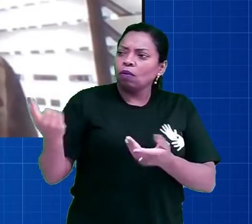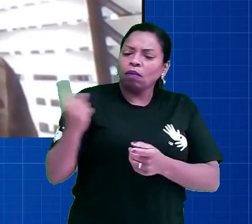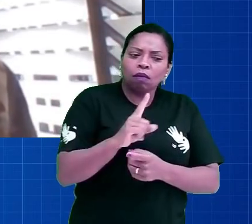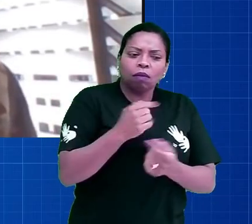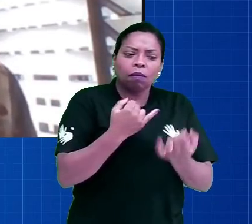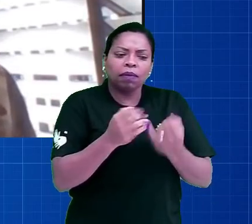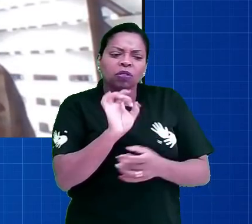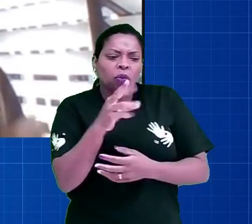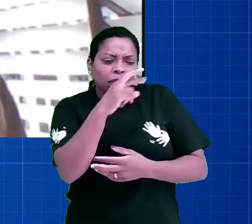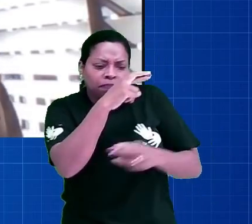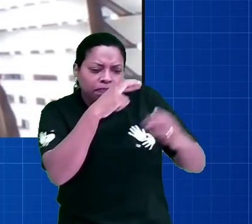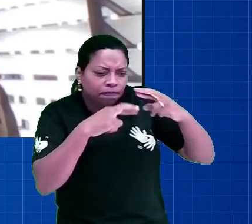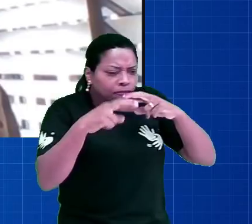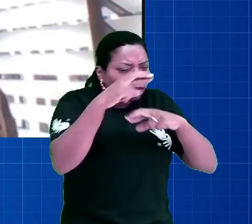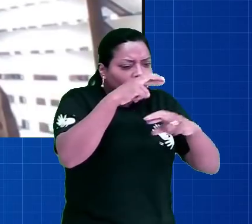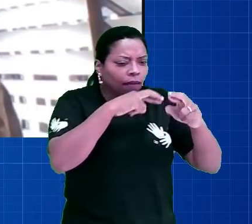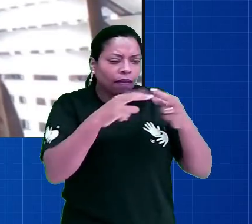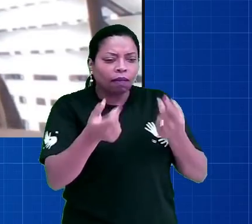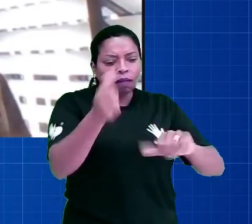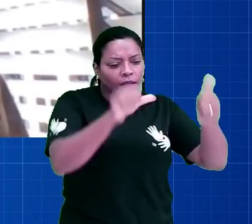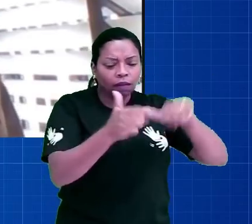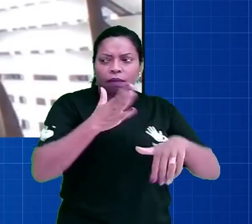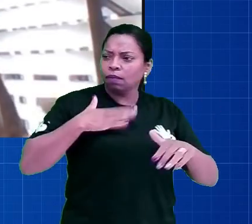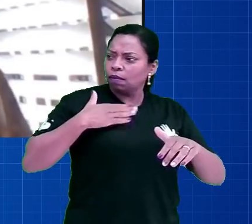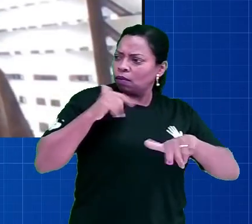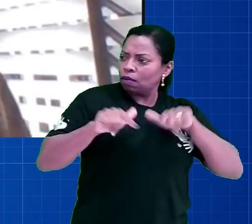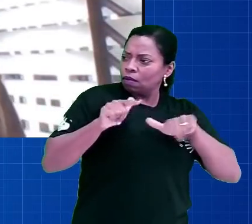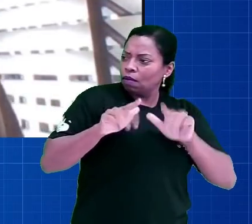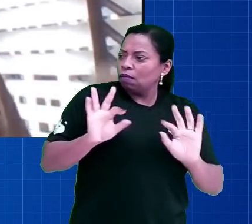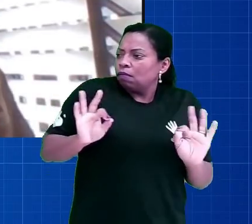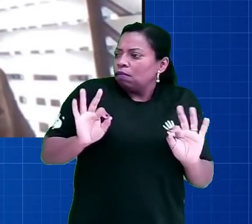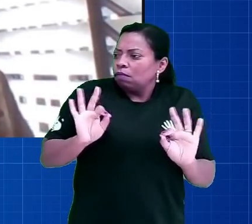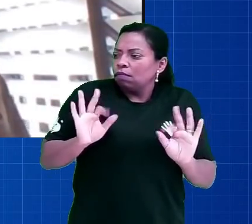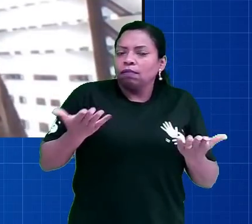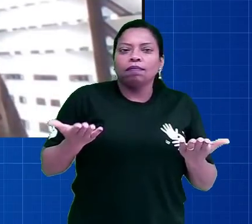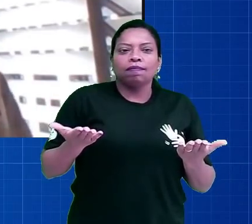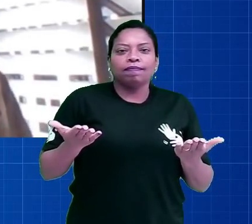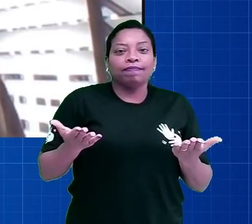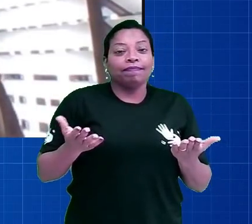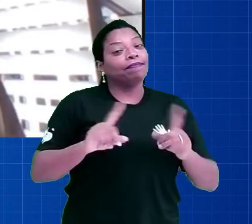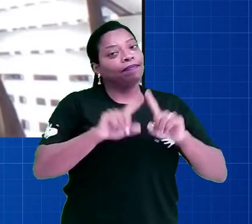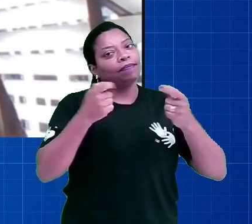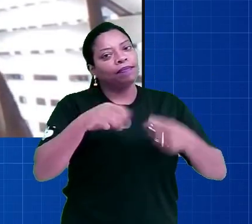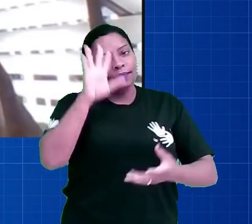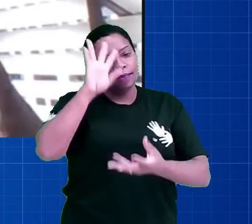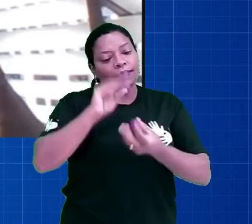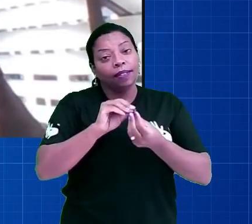uma bidocência como alguém que vem olhar, observar, analisar o seu trabalho. Se